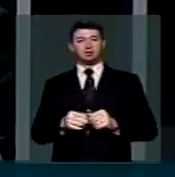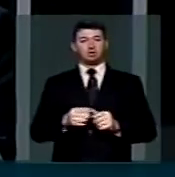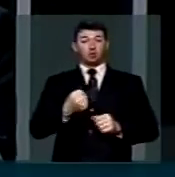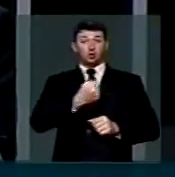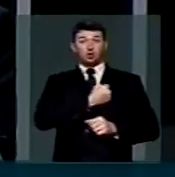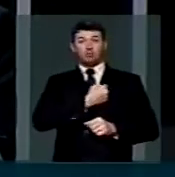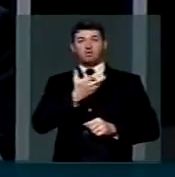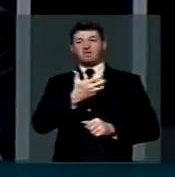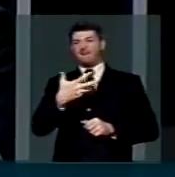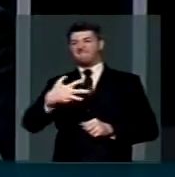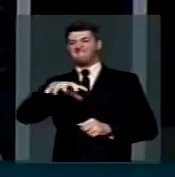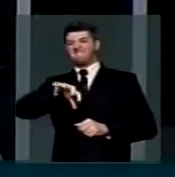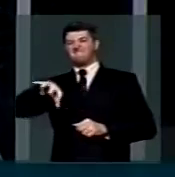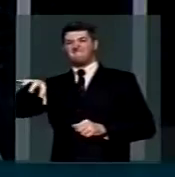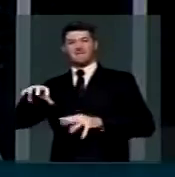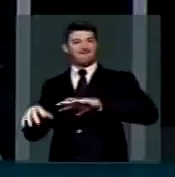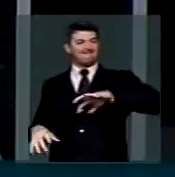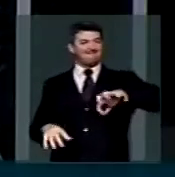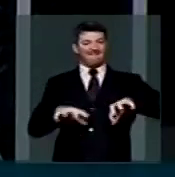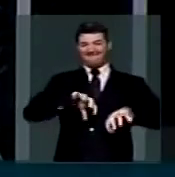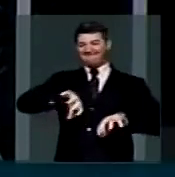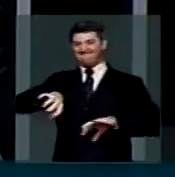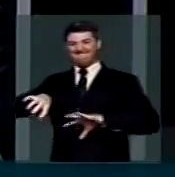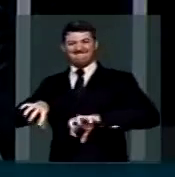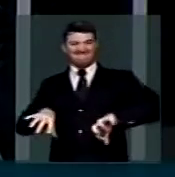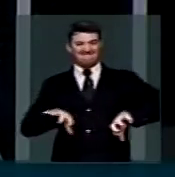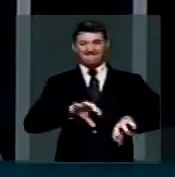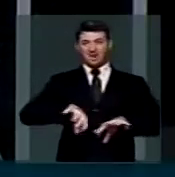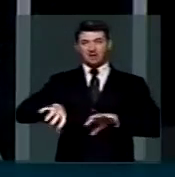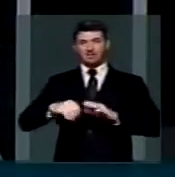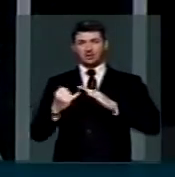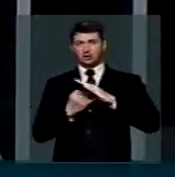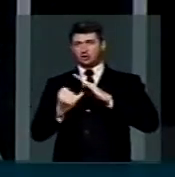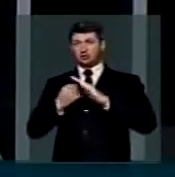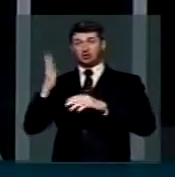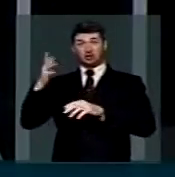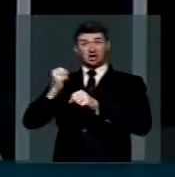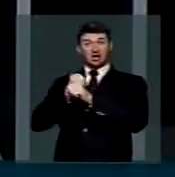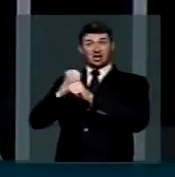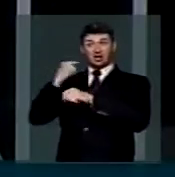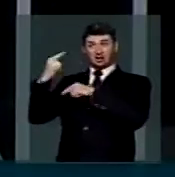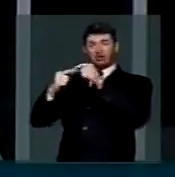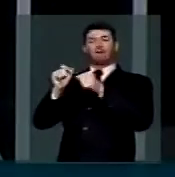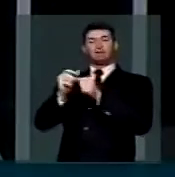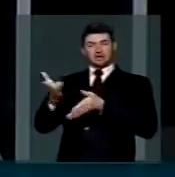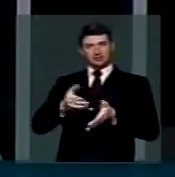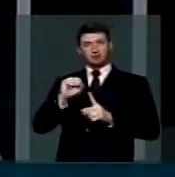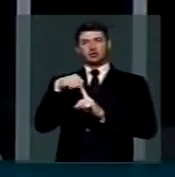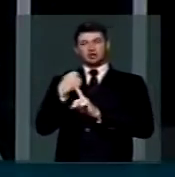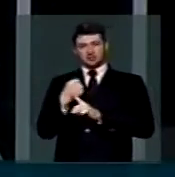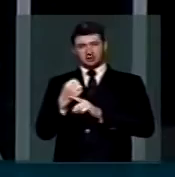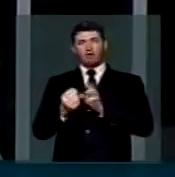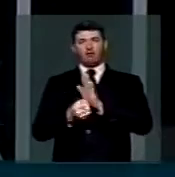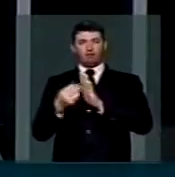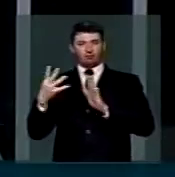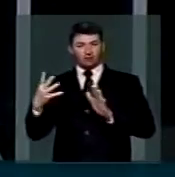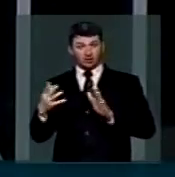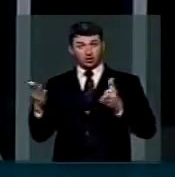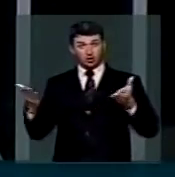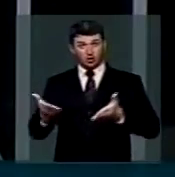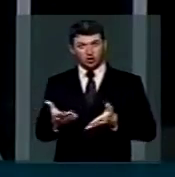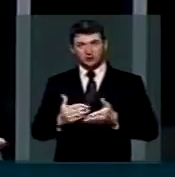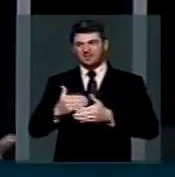números, aonde entidades que ao longo do tempo prestaram um serviço social ao país,